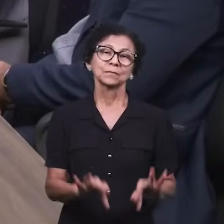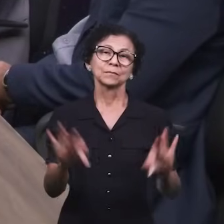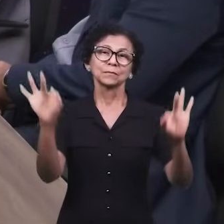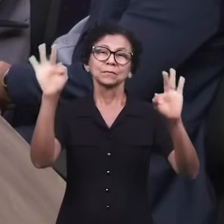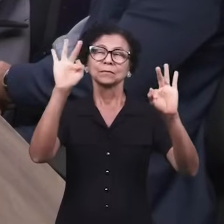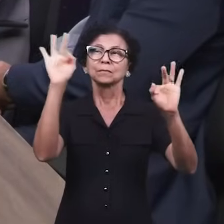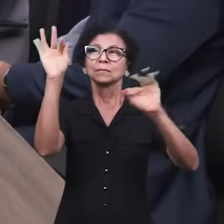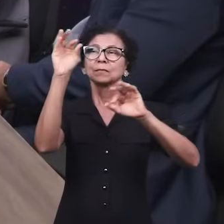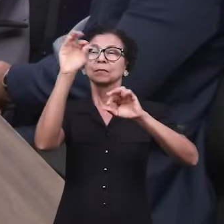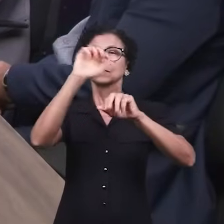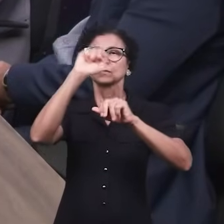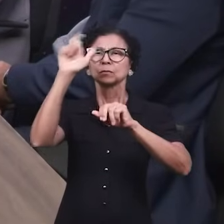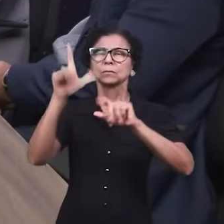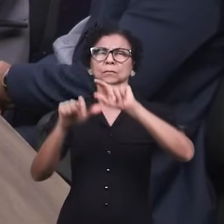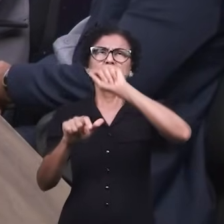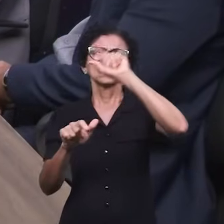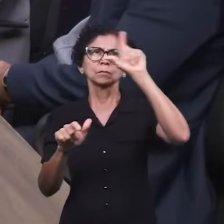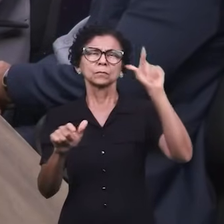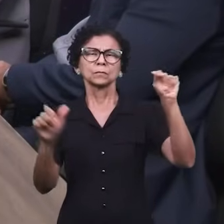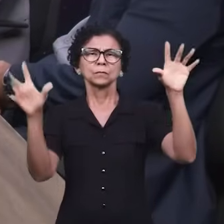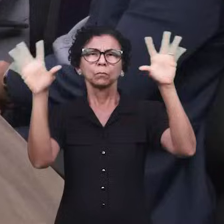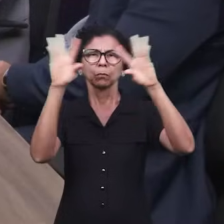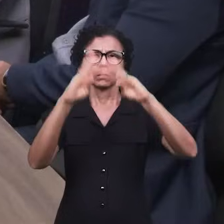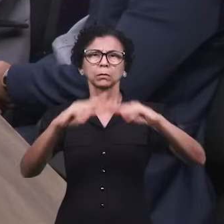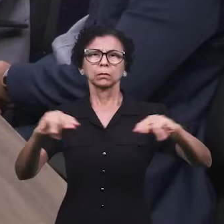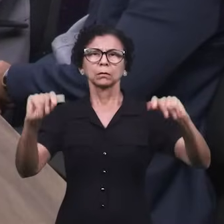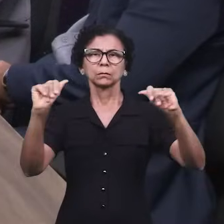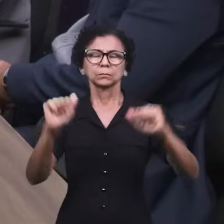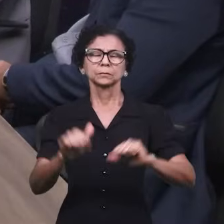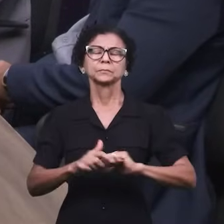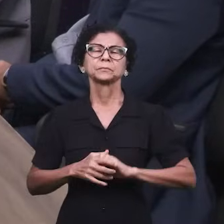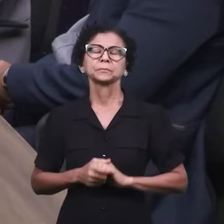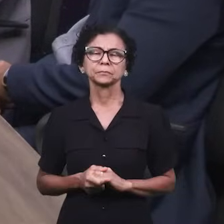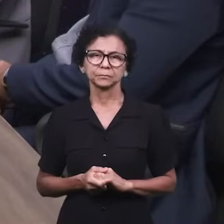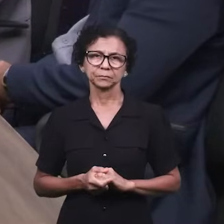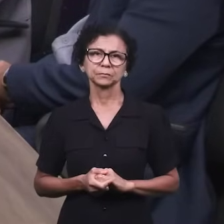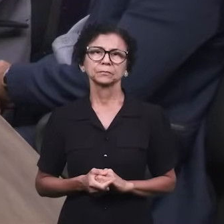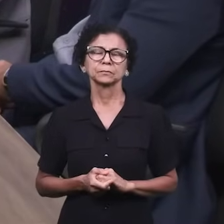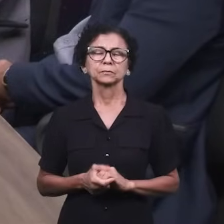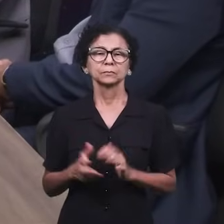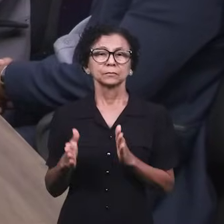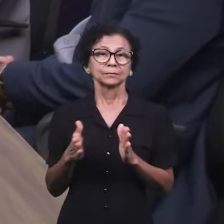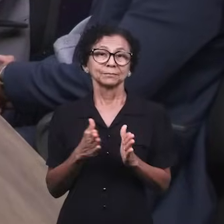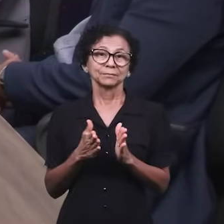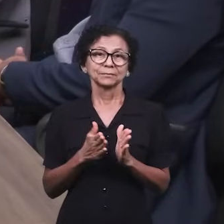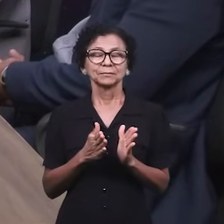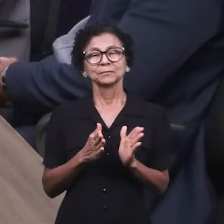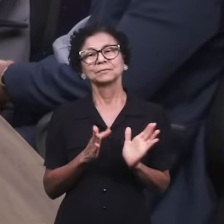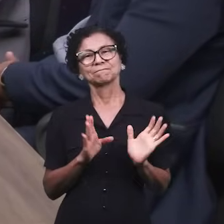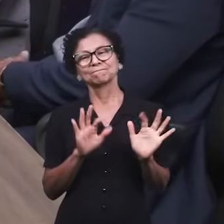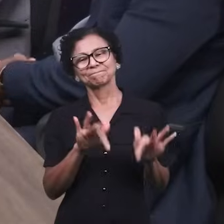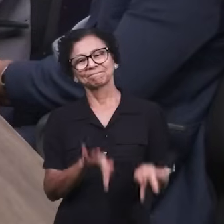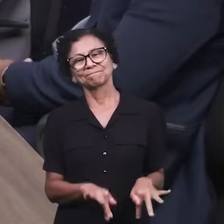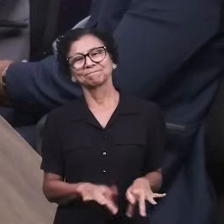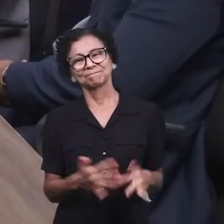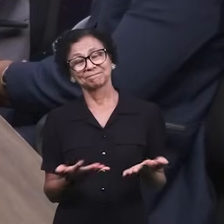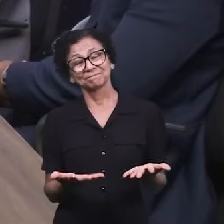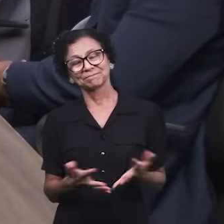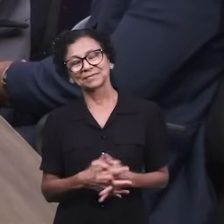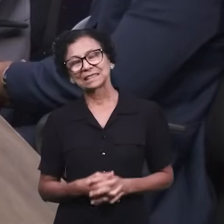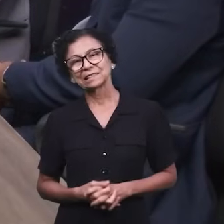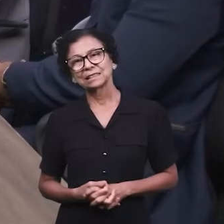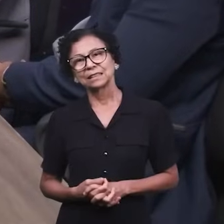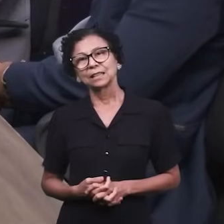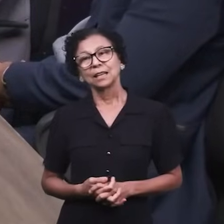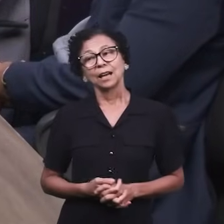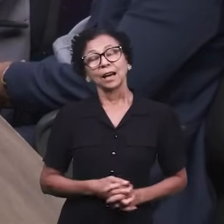desfarão e a terra se queimará. Então a expressão usada na Bíblia para mostrar que esse tempo vai chegar um momento, né, em que ele vai